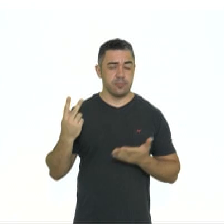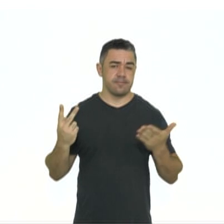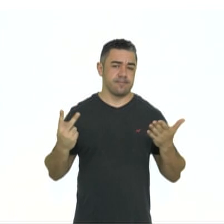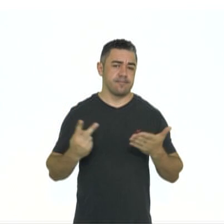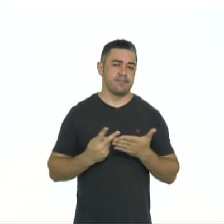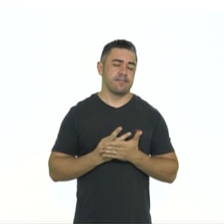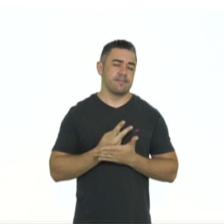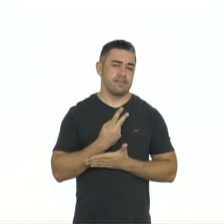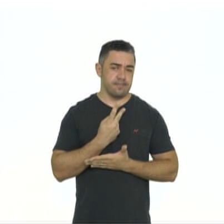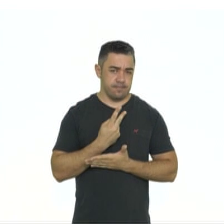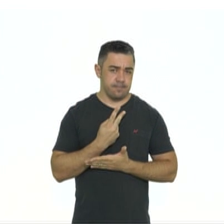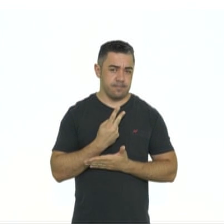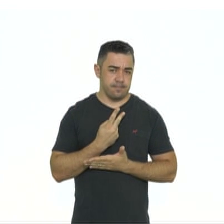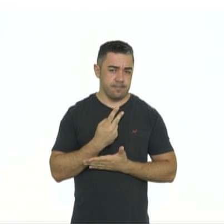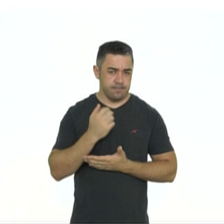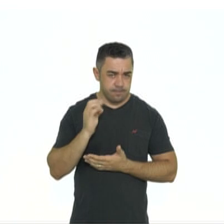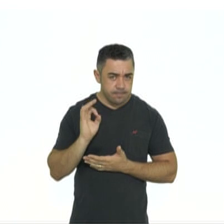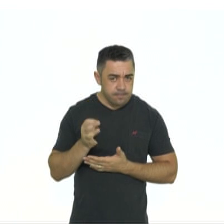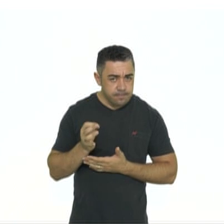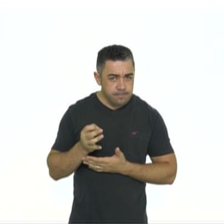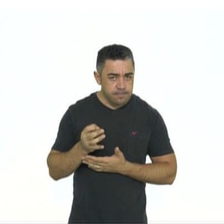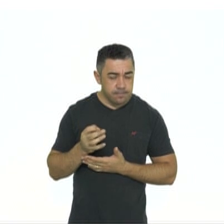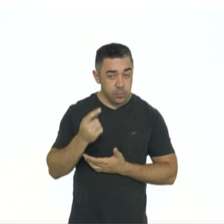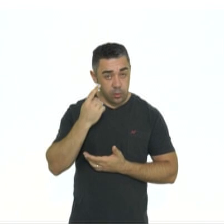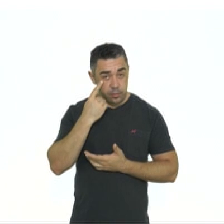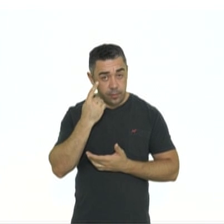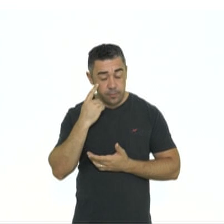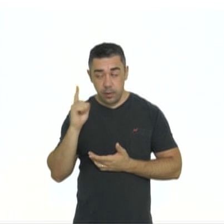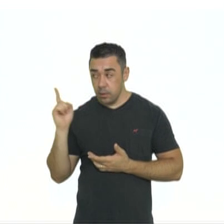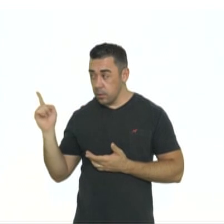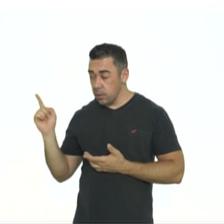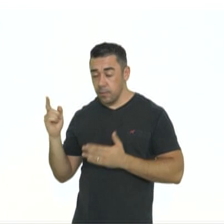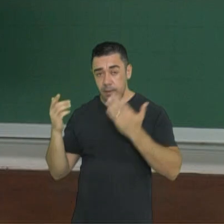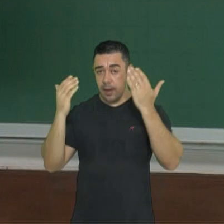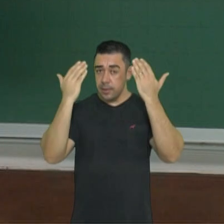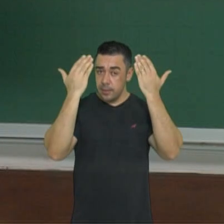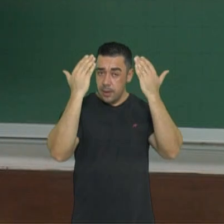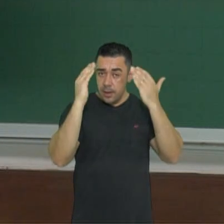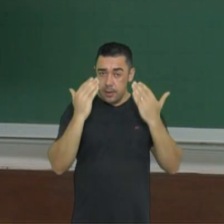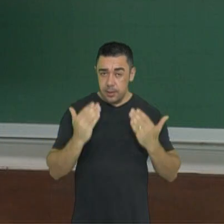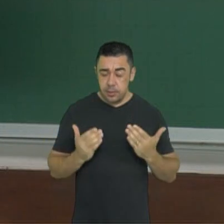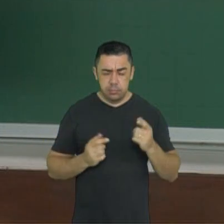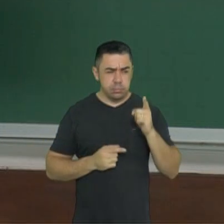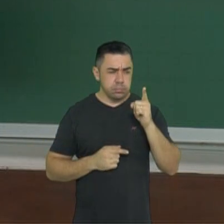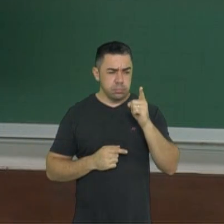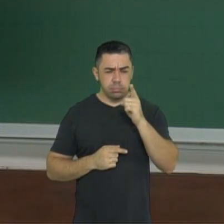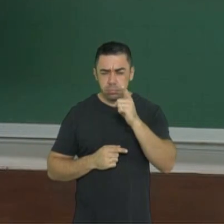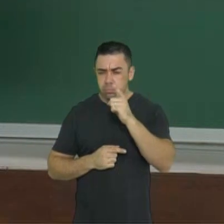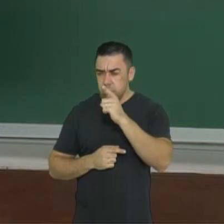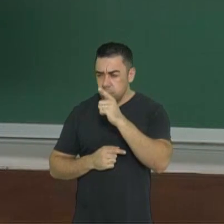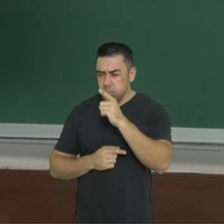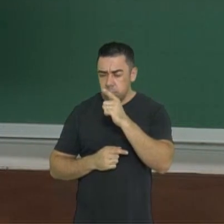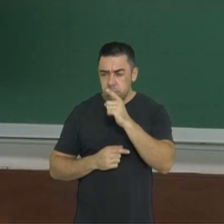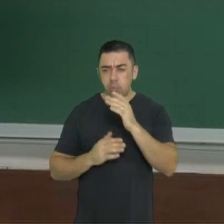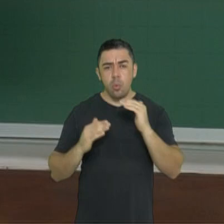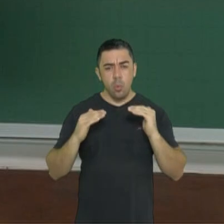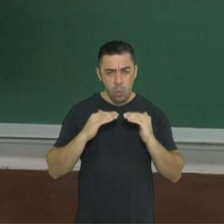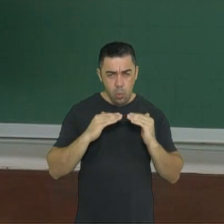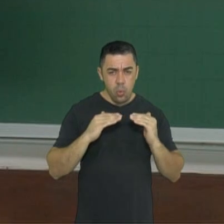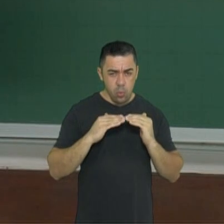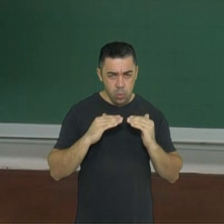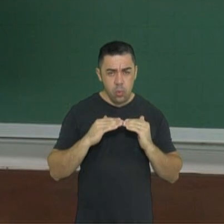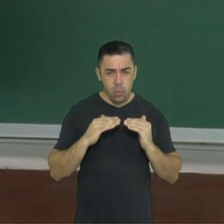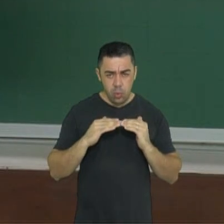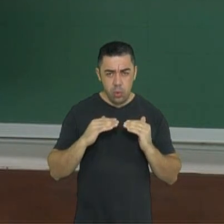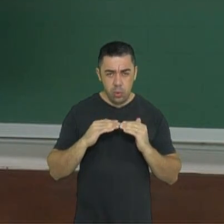se afirmativa estiver incorreta talvez já vem se você leira e você concordar